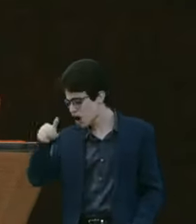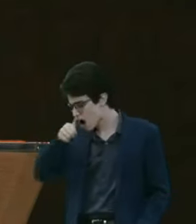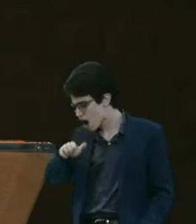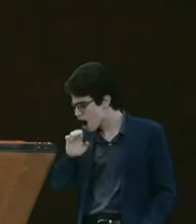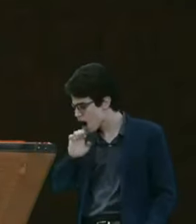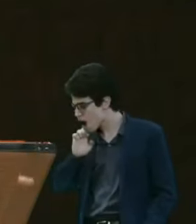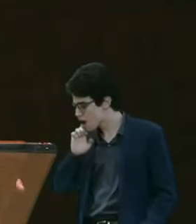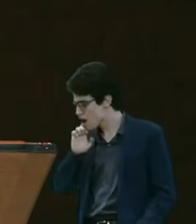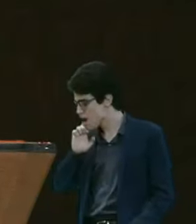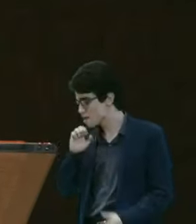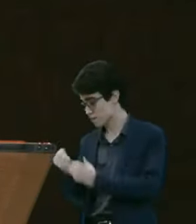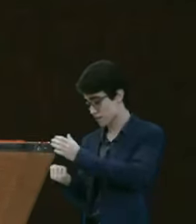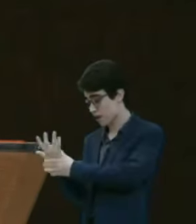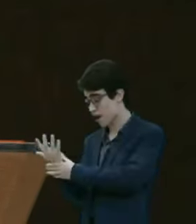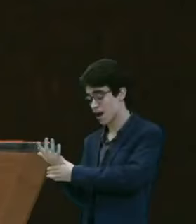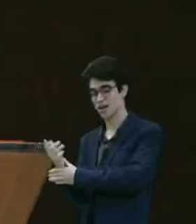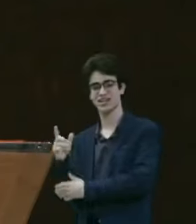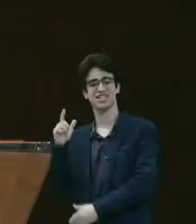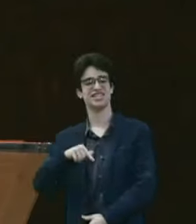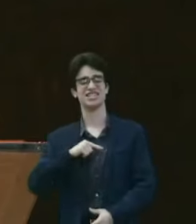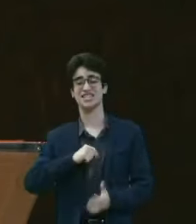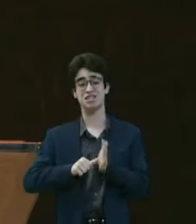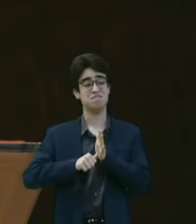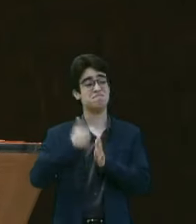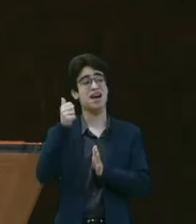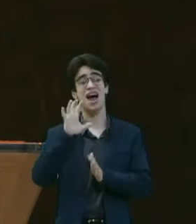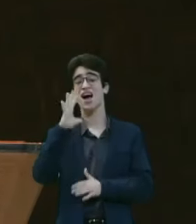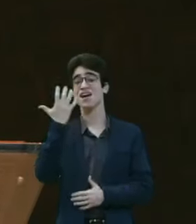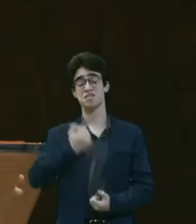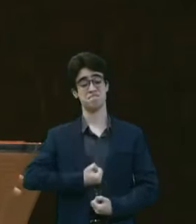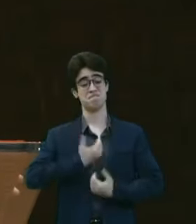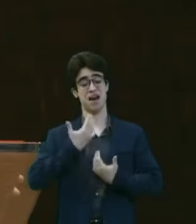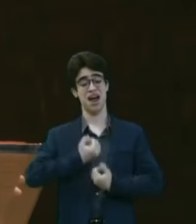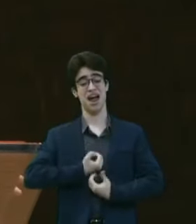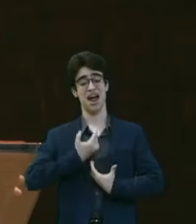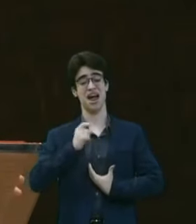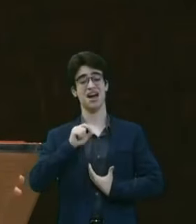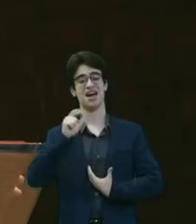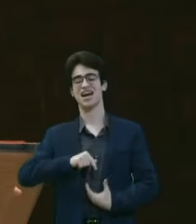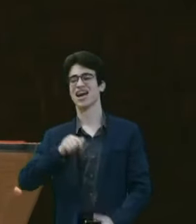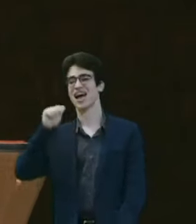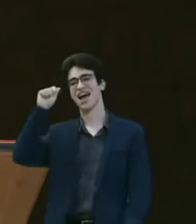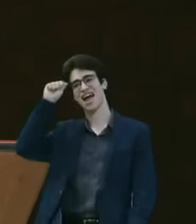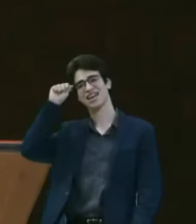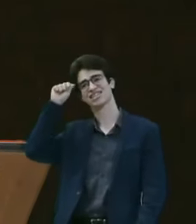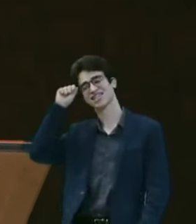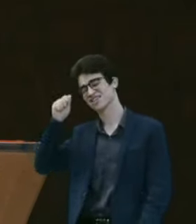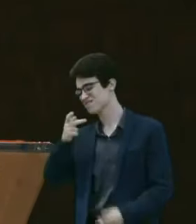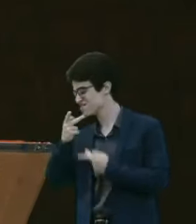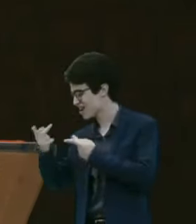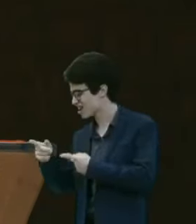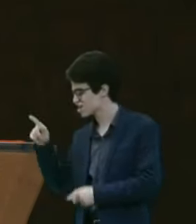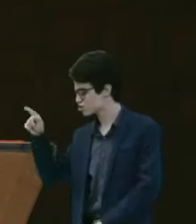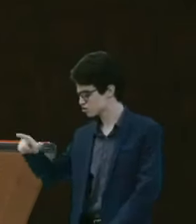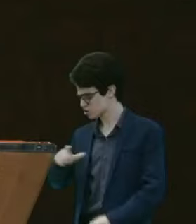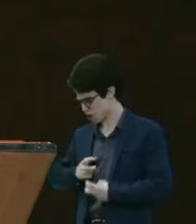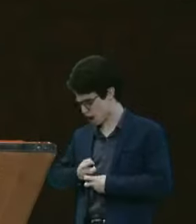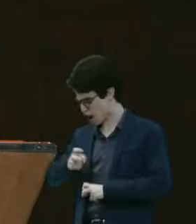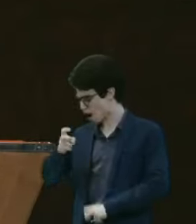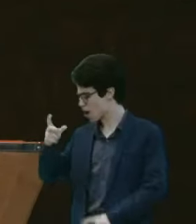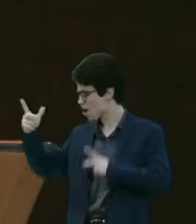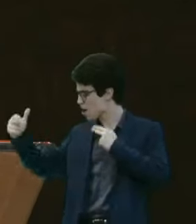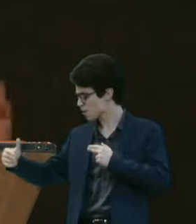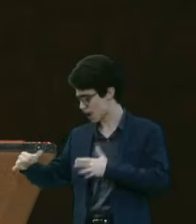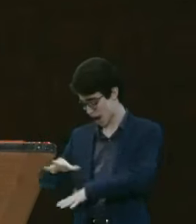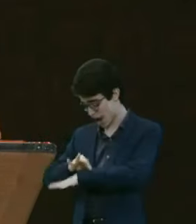Eva aparece, a primeira poesia na Bíblia foi feita por Adão. Ossos dos meus ossos, carne